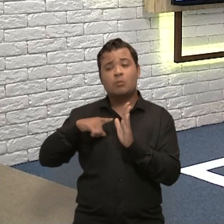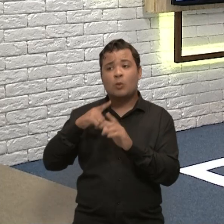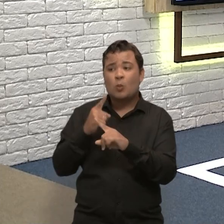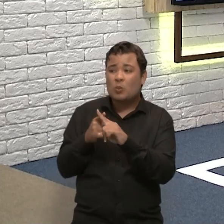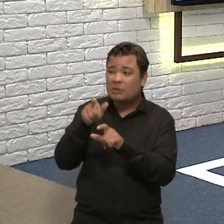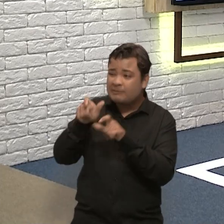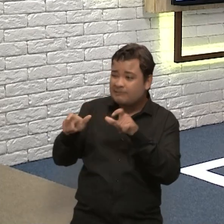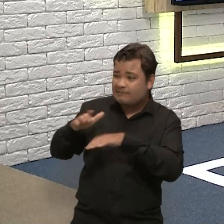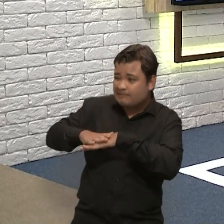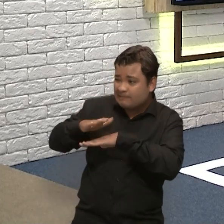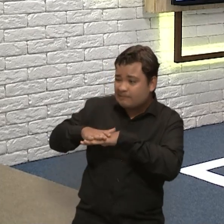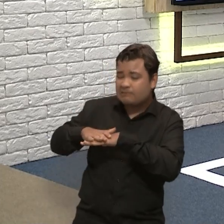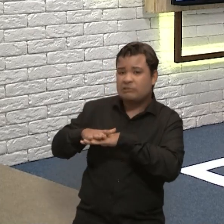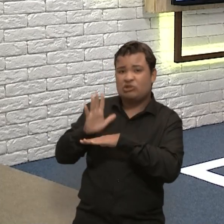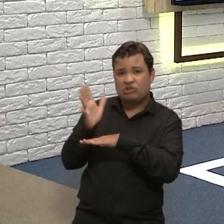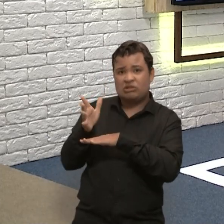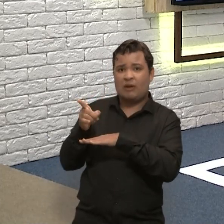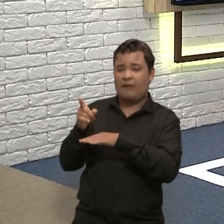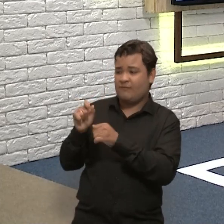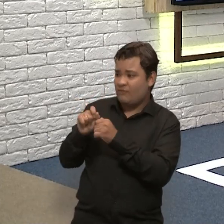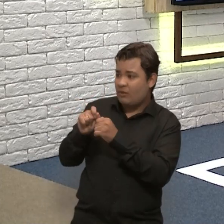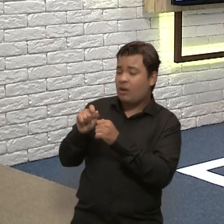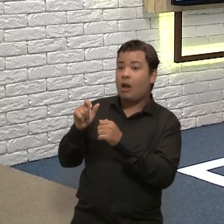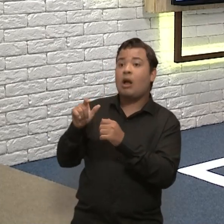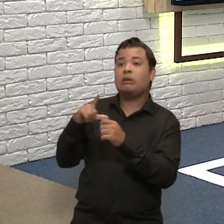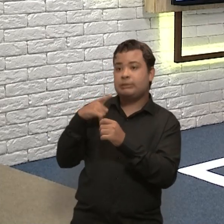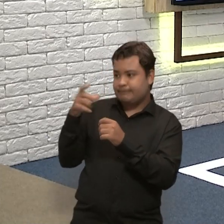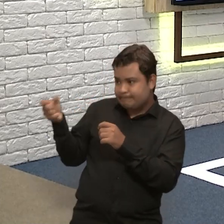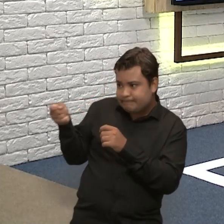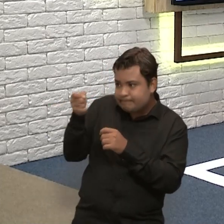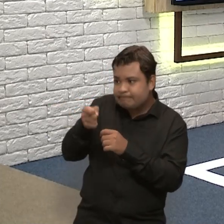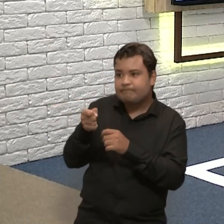intervenção. Está previsto na Lei Maria da Penha, sim,